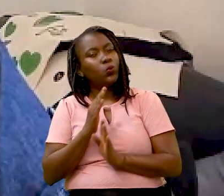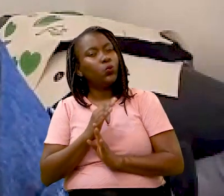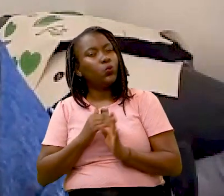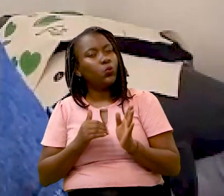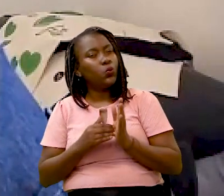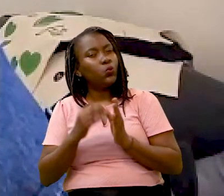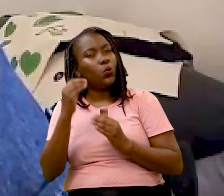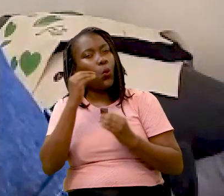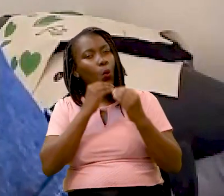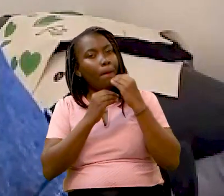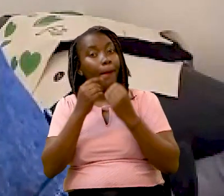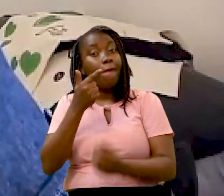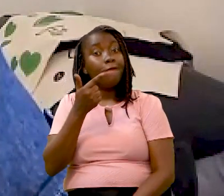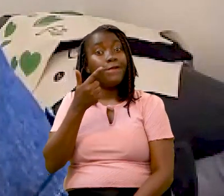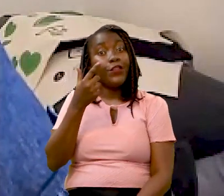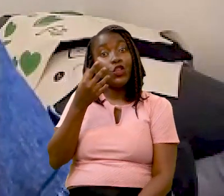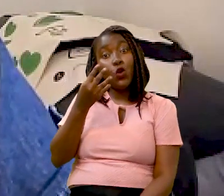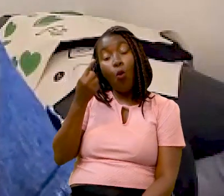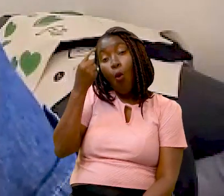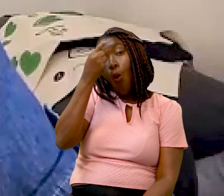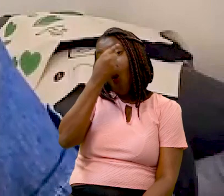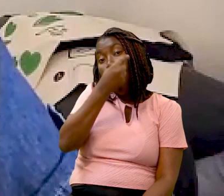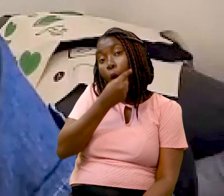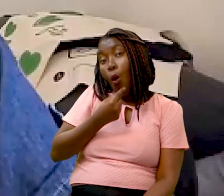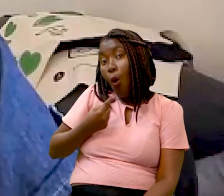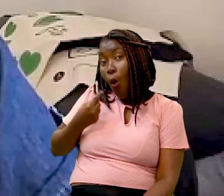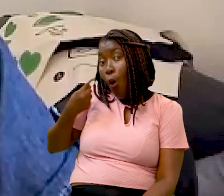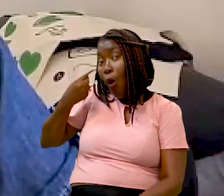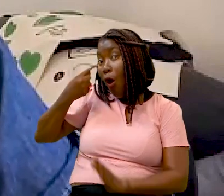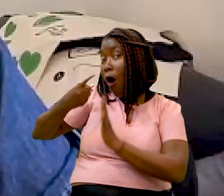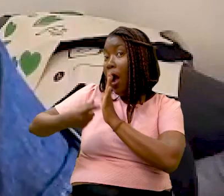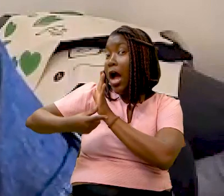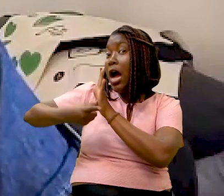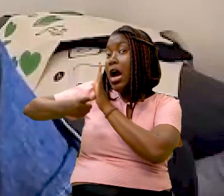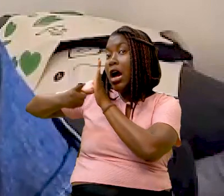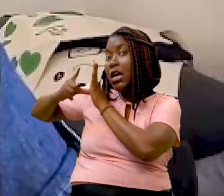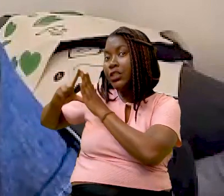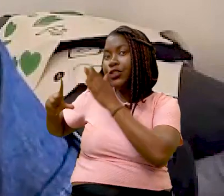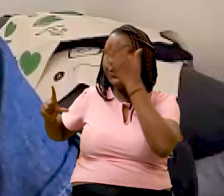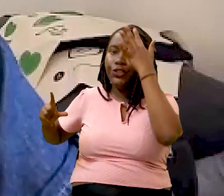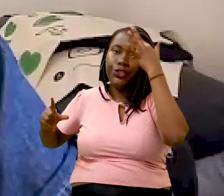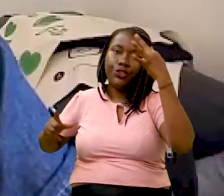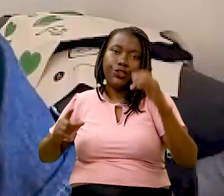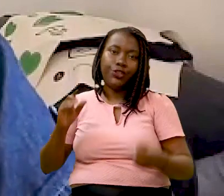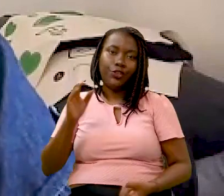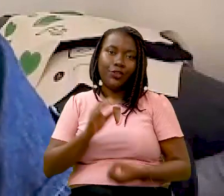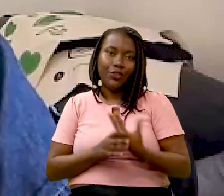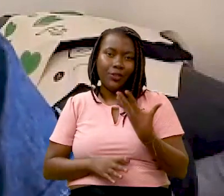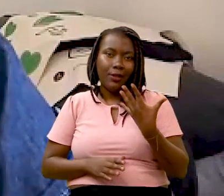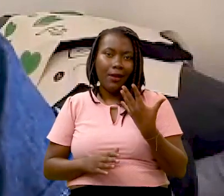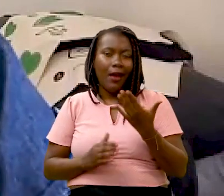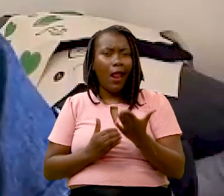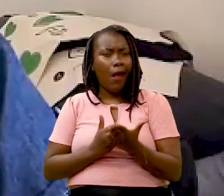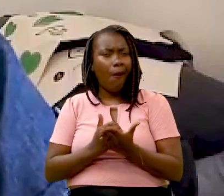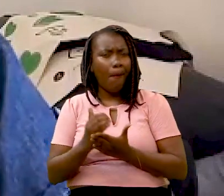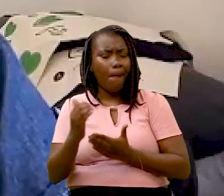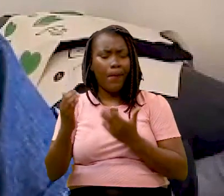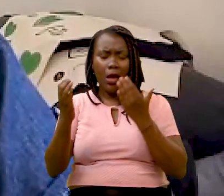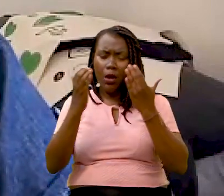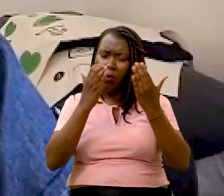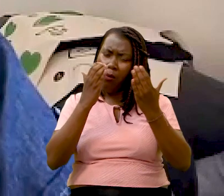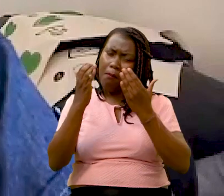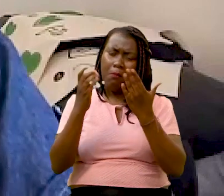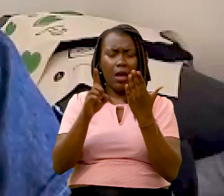ela comeu nas 24 horas ou 48 horas antes daquela dor. E ela começa a comparar